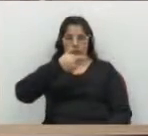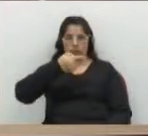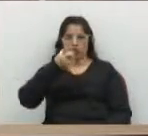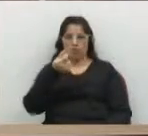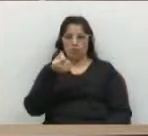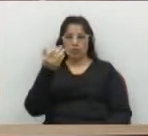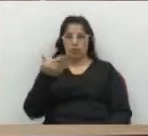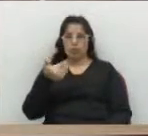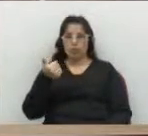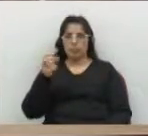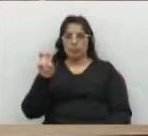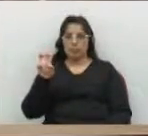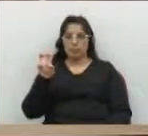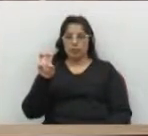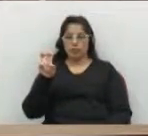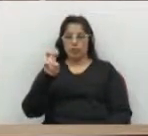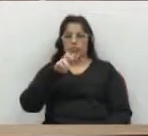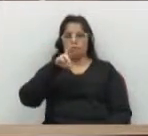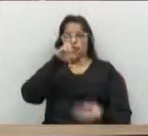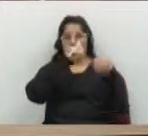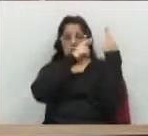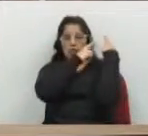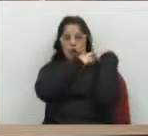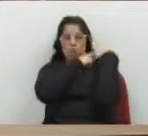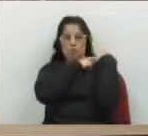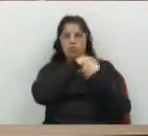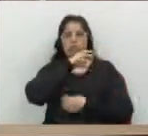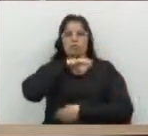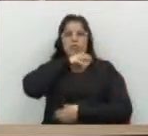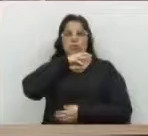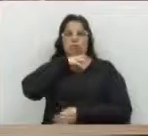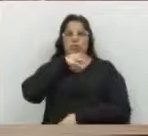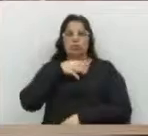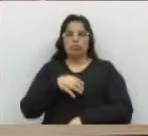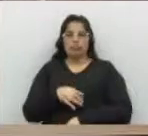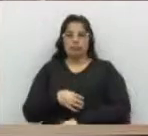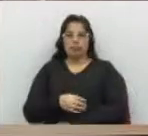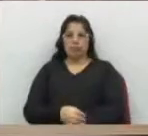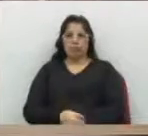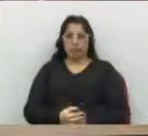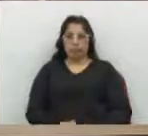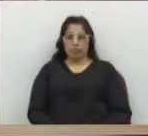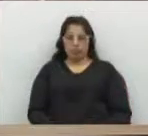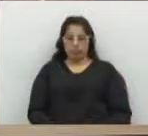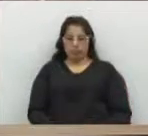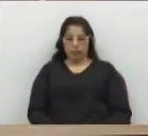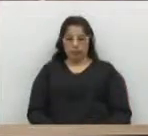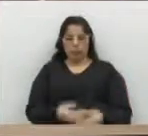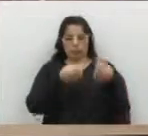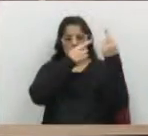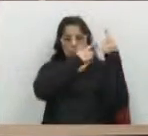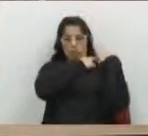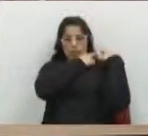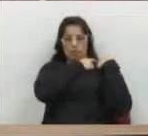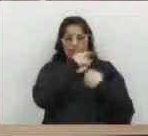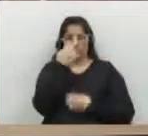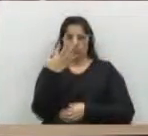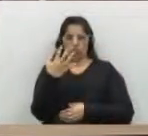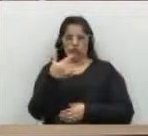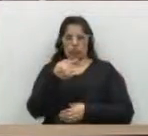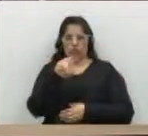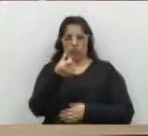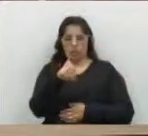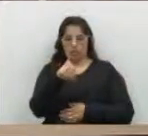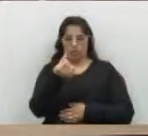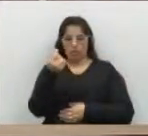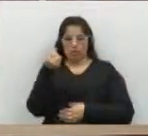476/2015, autor, vereador André Henrique Tigrão. Requerimento número 476, do